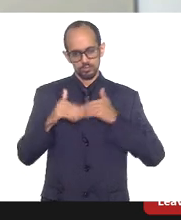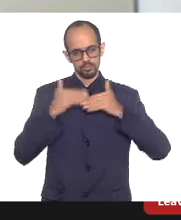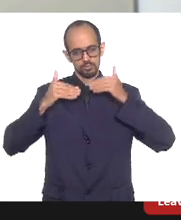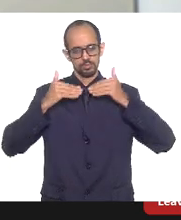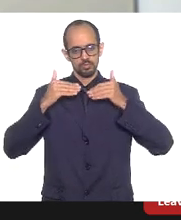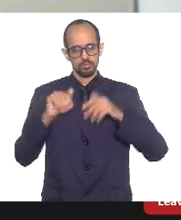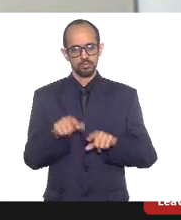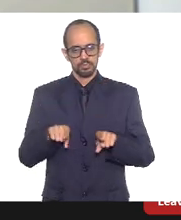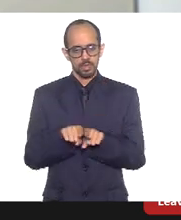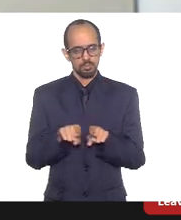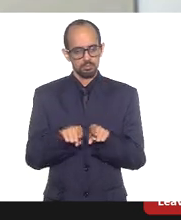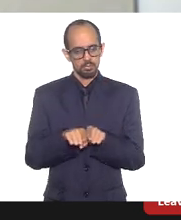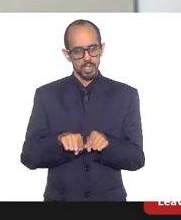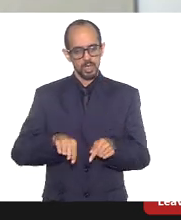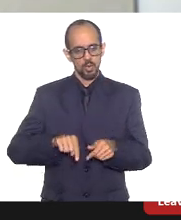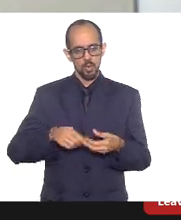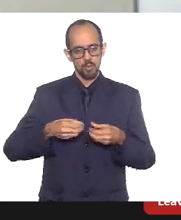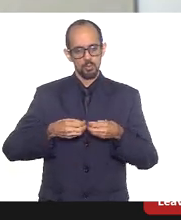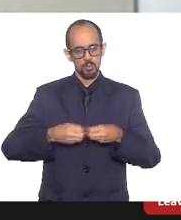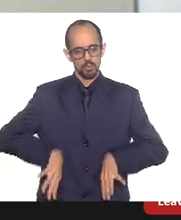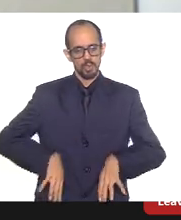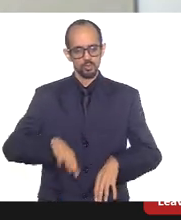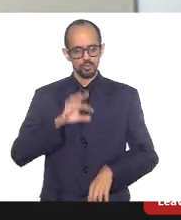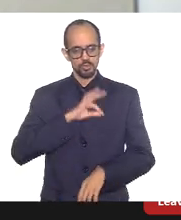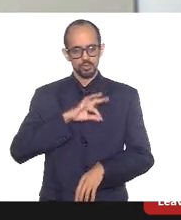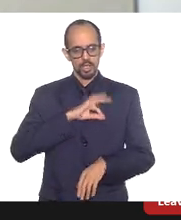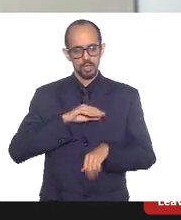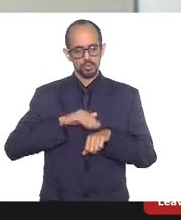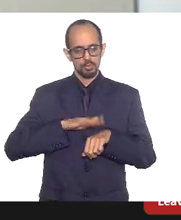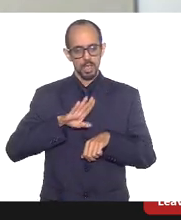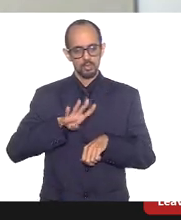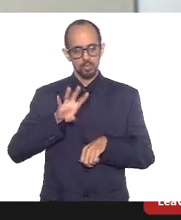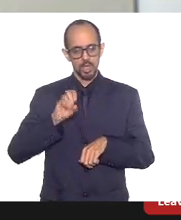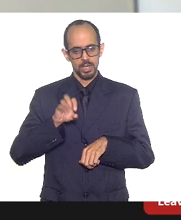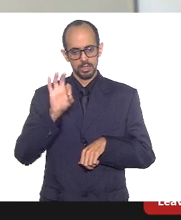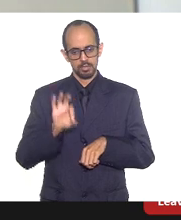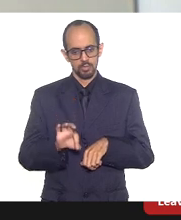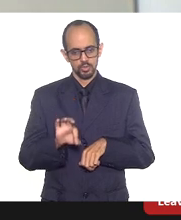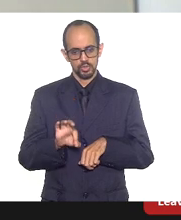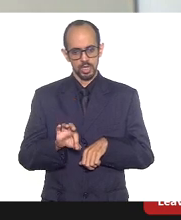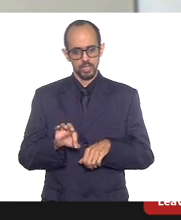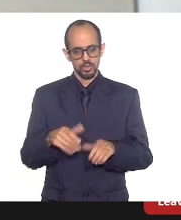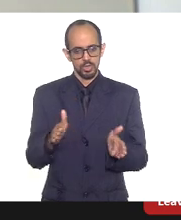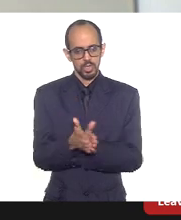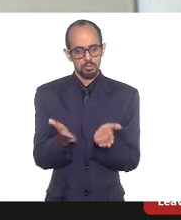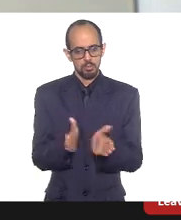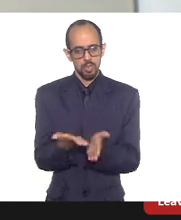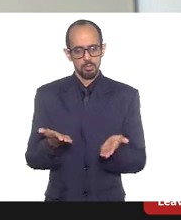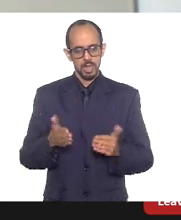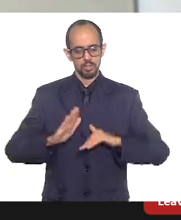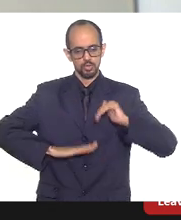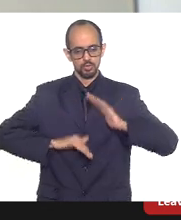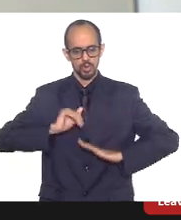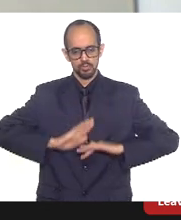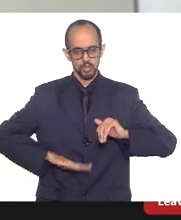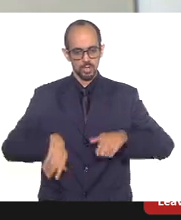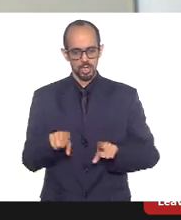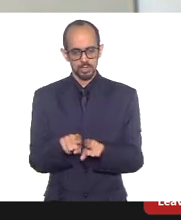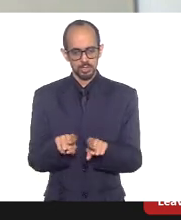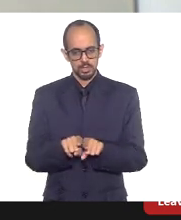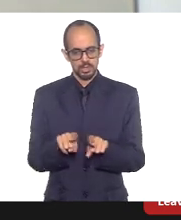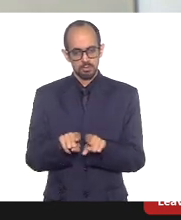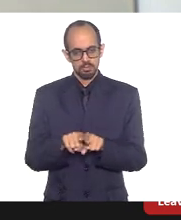desvalorização dos salários em mais de 40%, é uma situação absurda que empobrece os profissionais de educação e empobrece